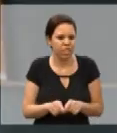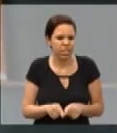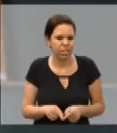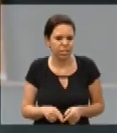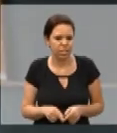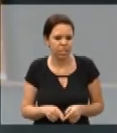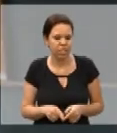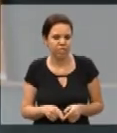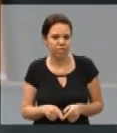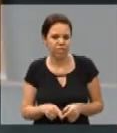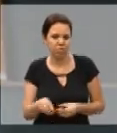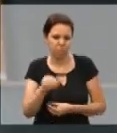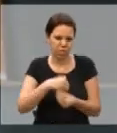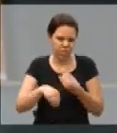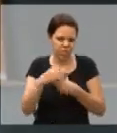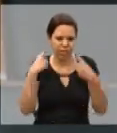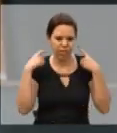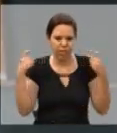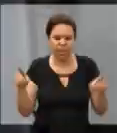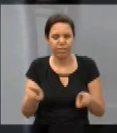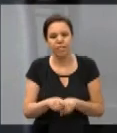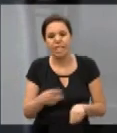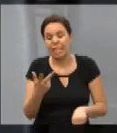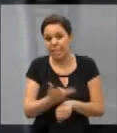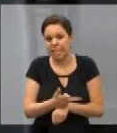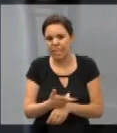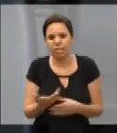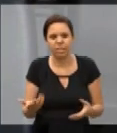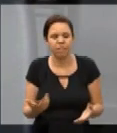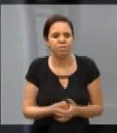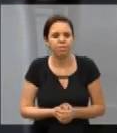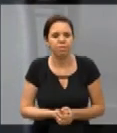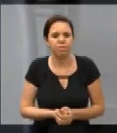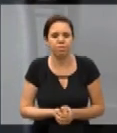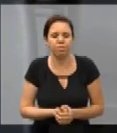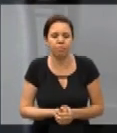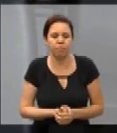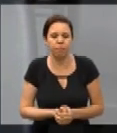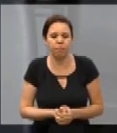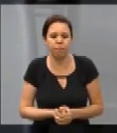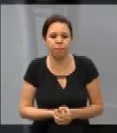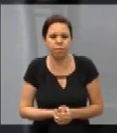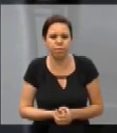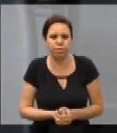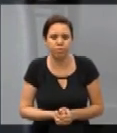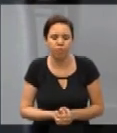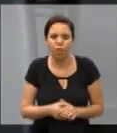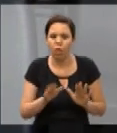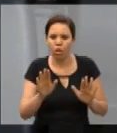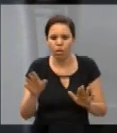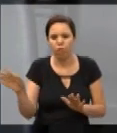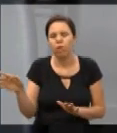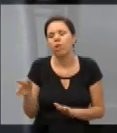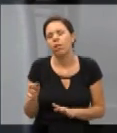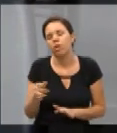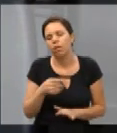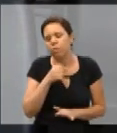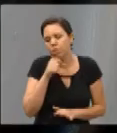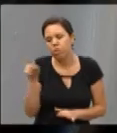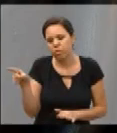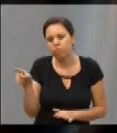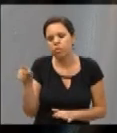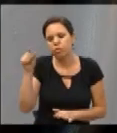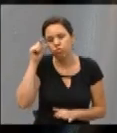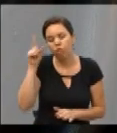mais cantando, dá erro de continuidade. De se gravar em externa, exatamente, né? Então assim, mas olha, Michel, é um filme, né, assim, é um filme de